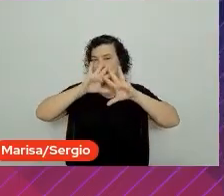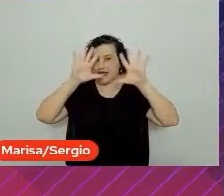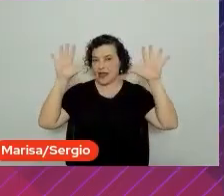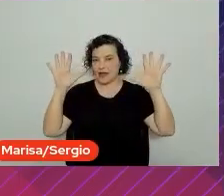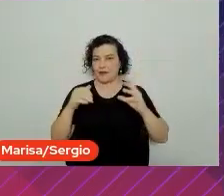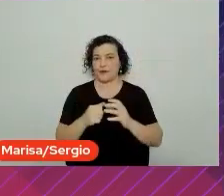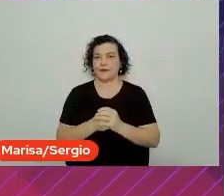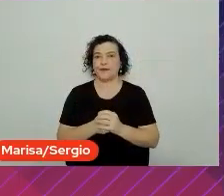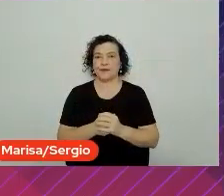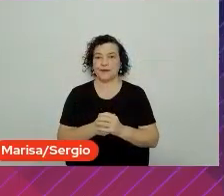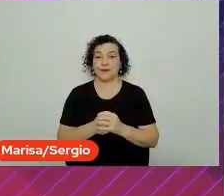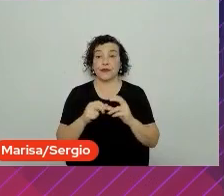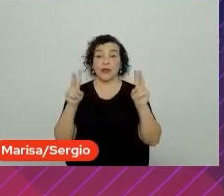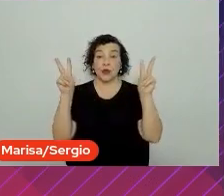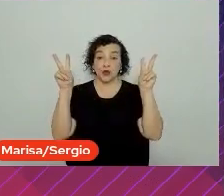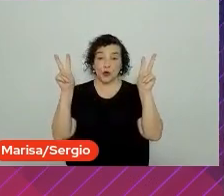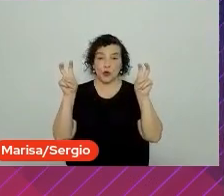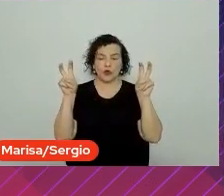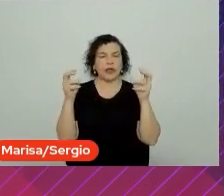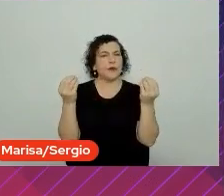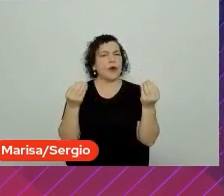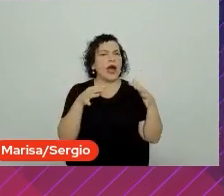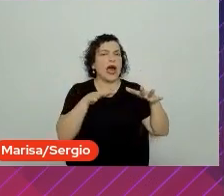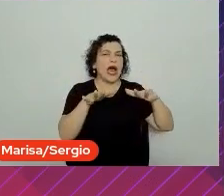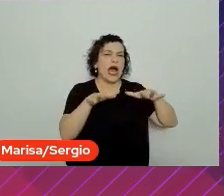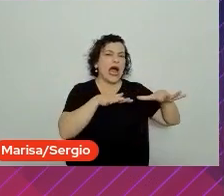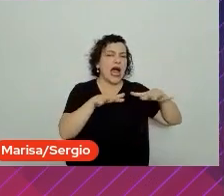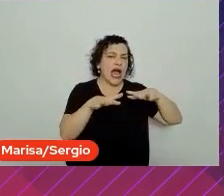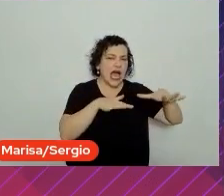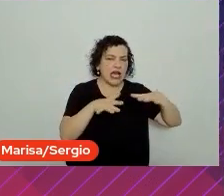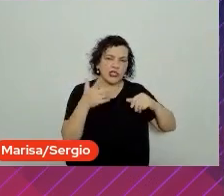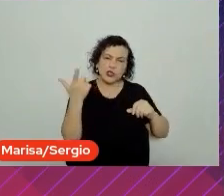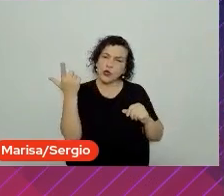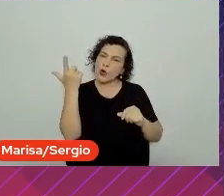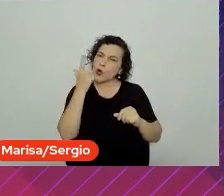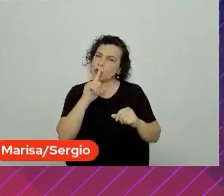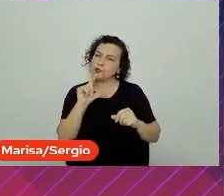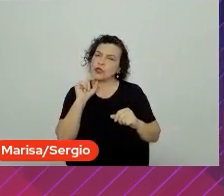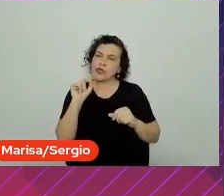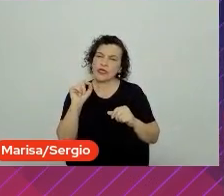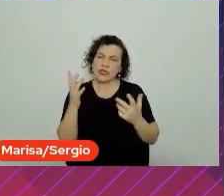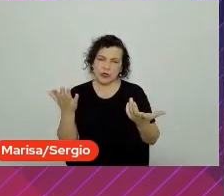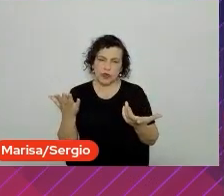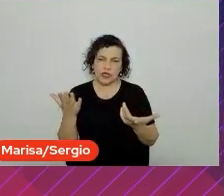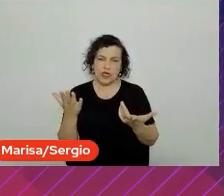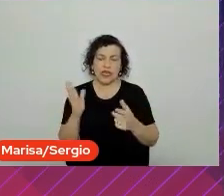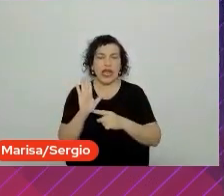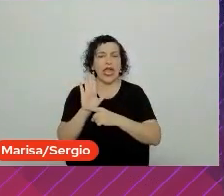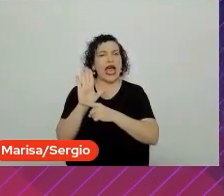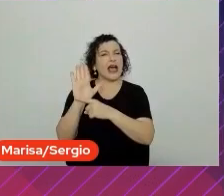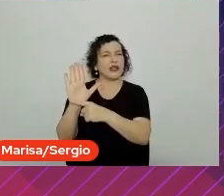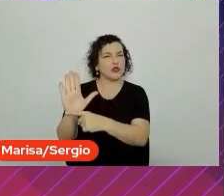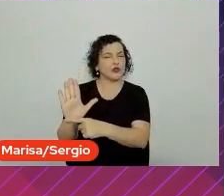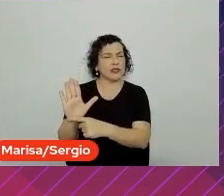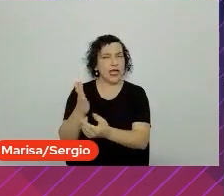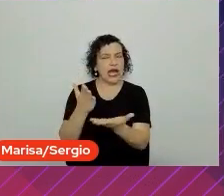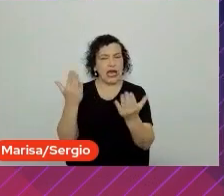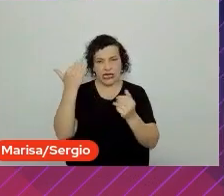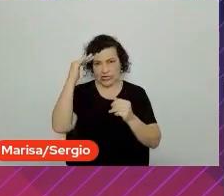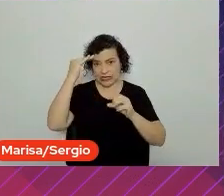O tema Adotar ágil sem falar de ágil, benefícios de uma abordagem no names, ele vem justamente